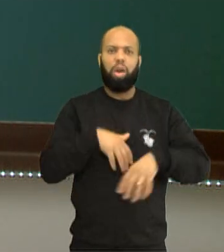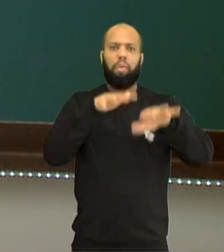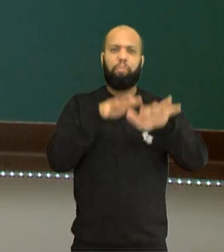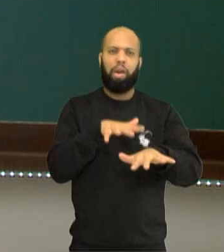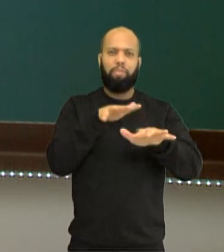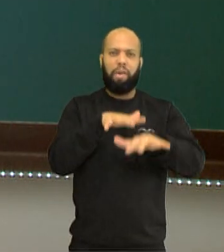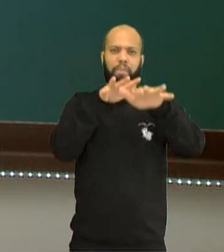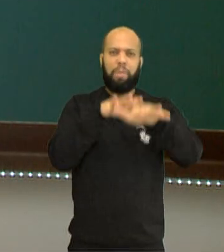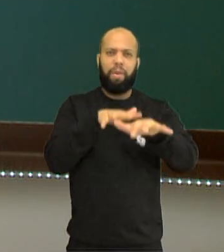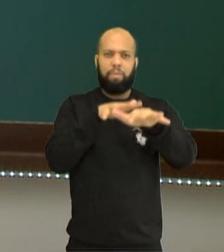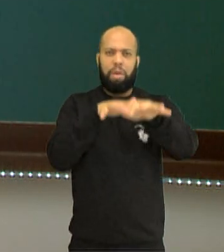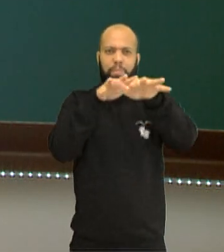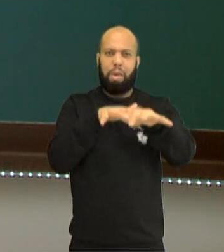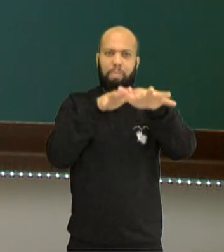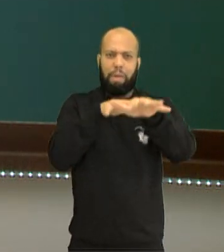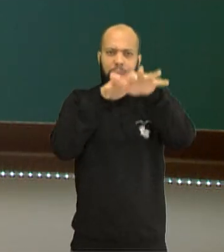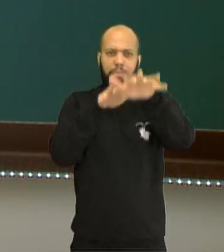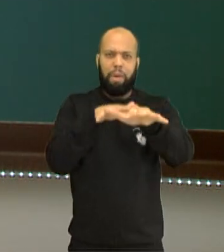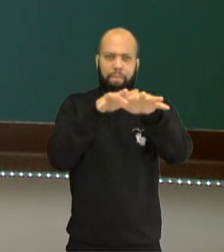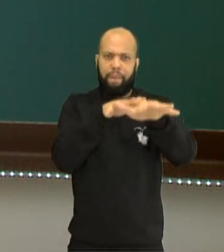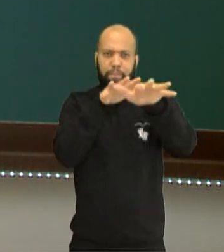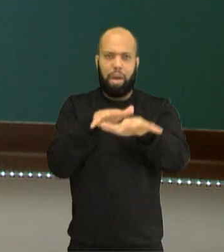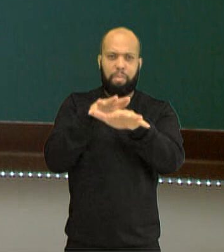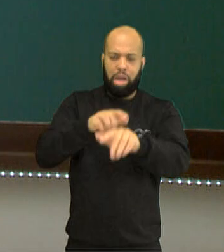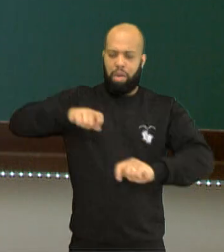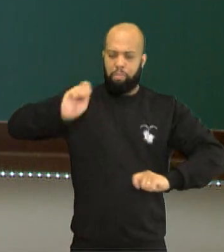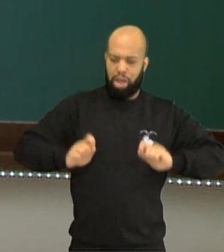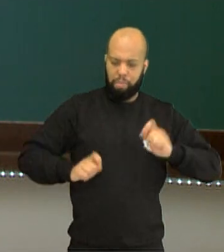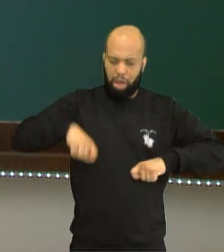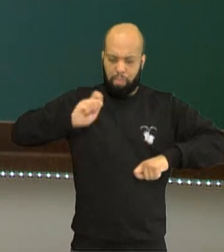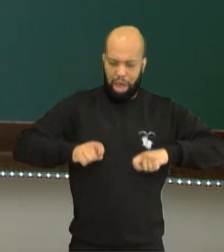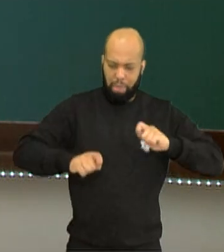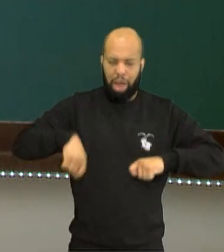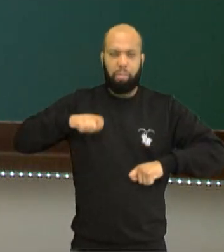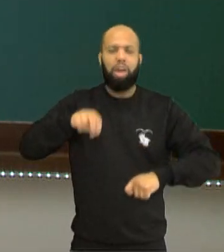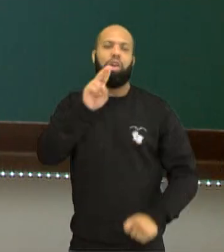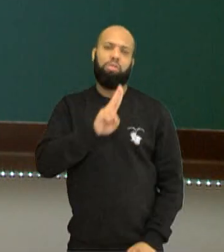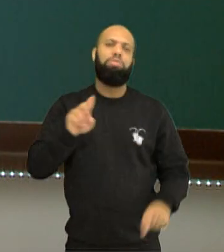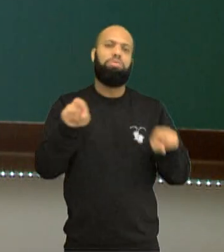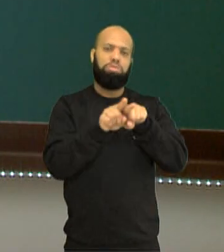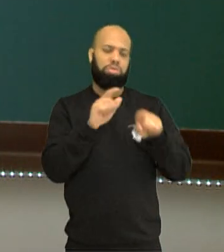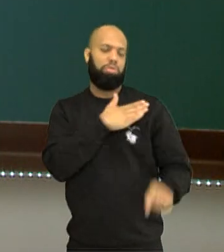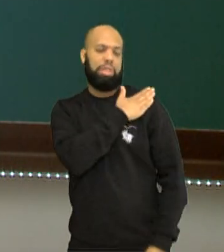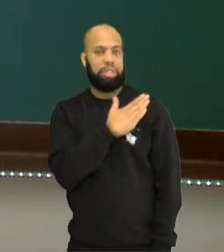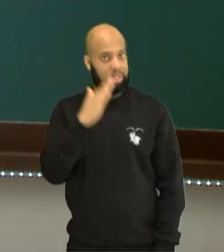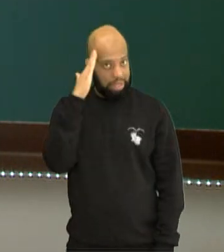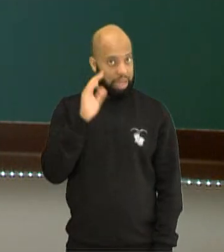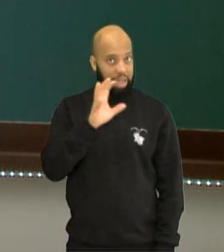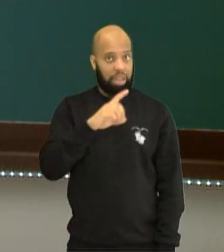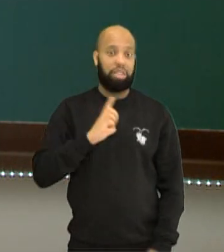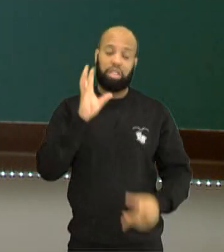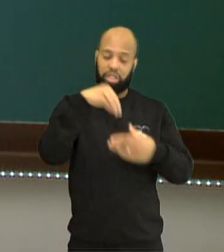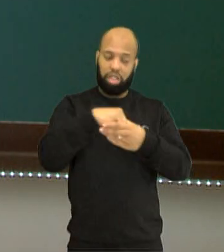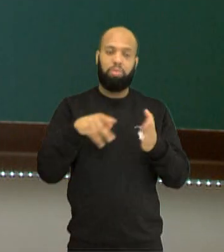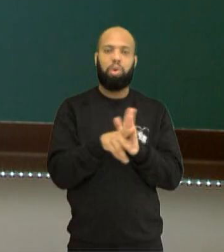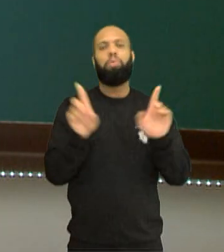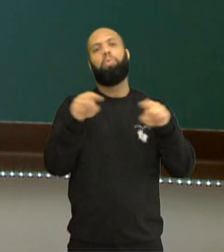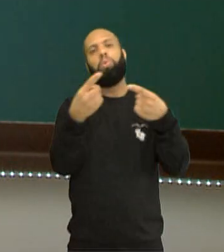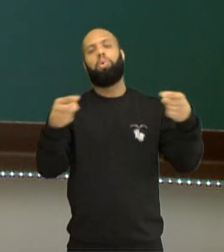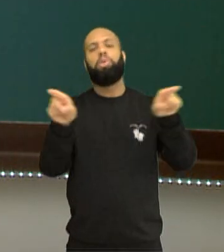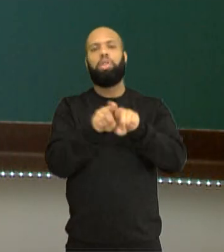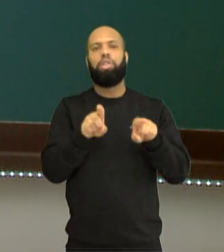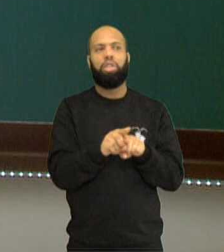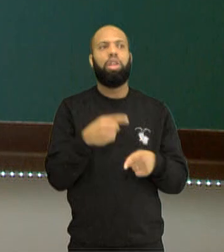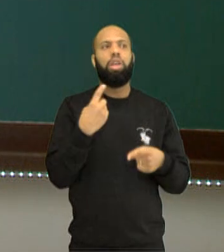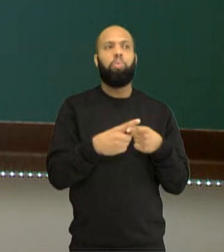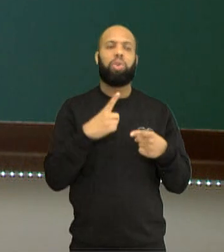general ou o faraó queria que o seu exército andasse. Então era muito utilizado no meio militar e isso foi trazido para dentro da música. Lembrando vocês